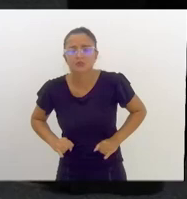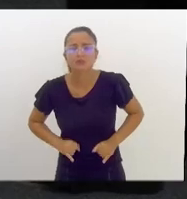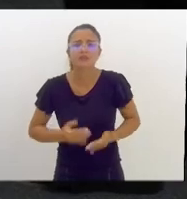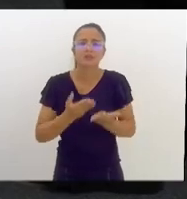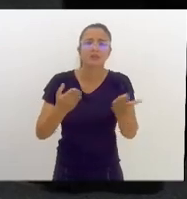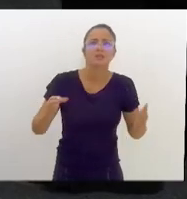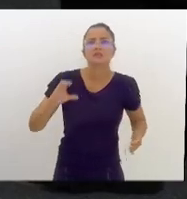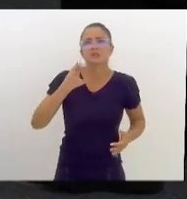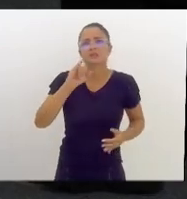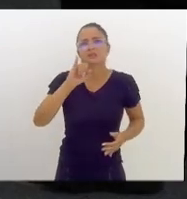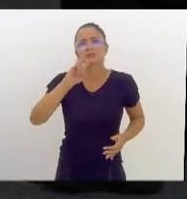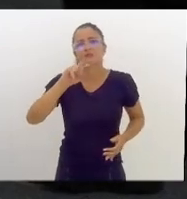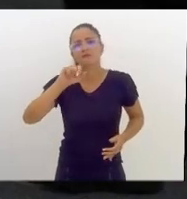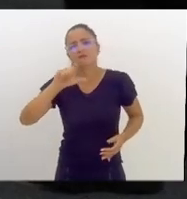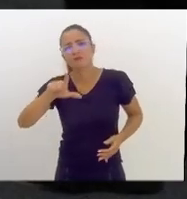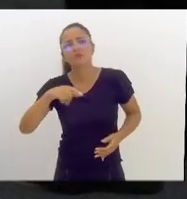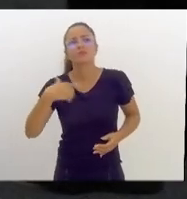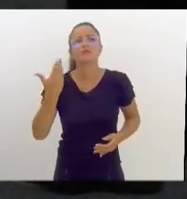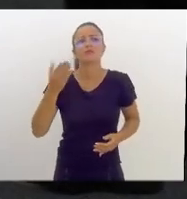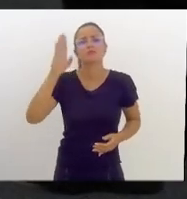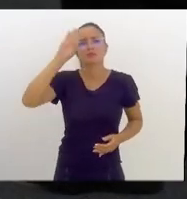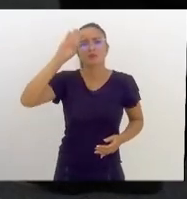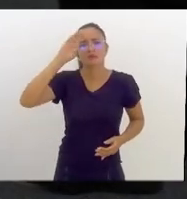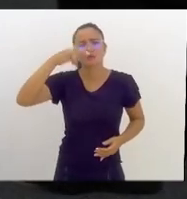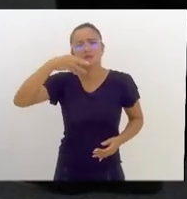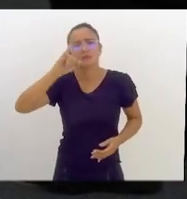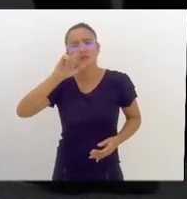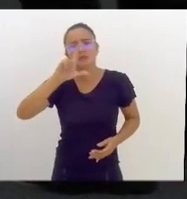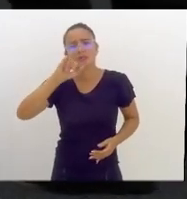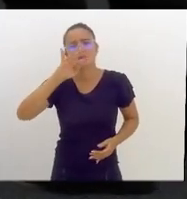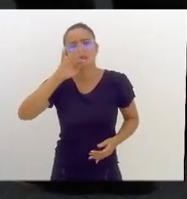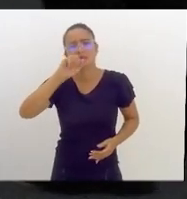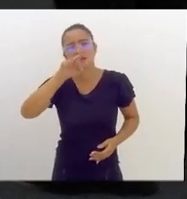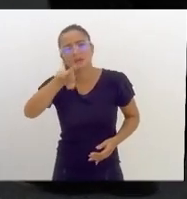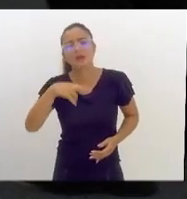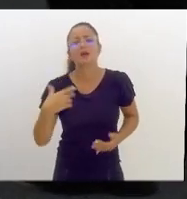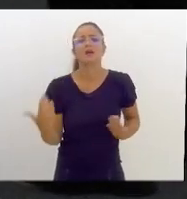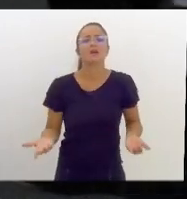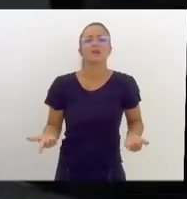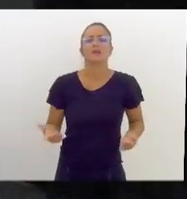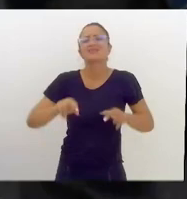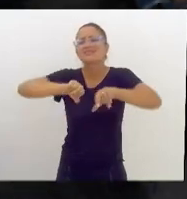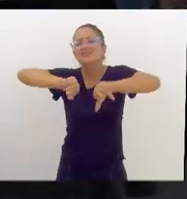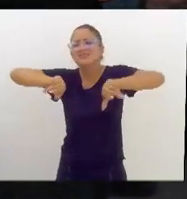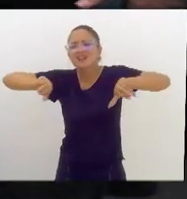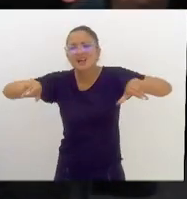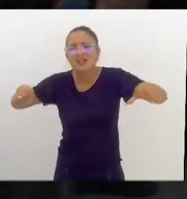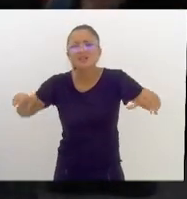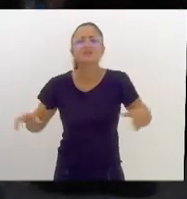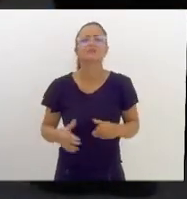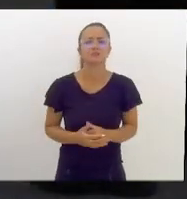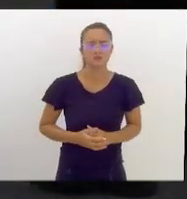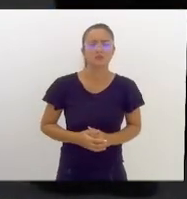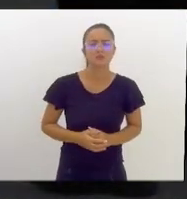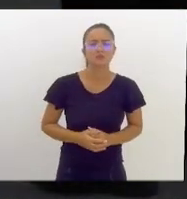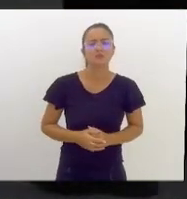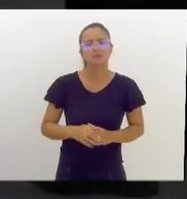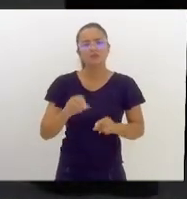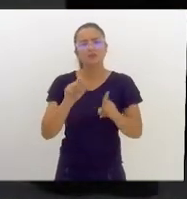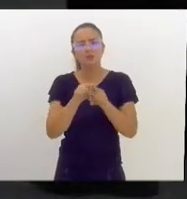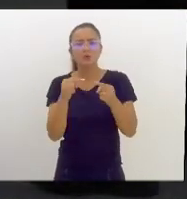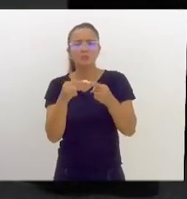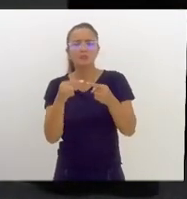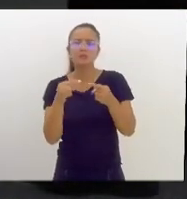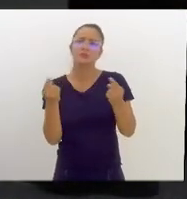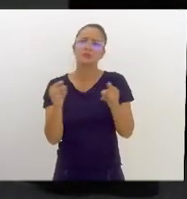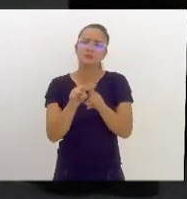militares, bombeiros, inspetores de segurança e administração penitenciária e dos agentes socioeducativos